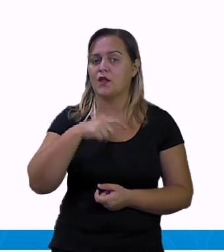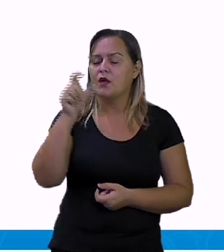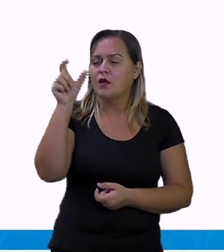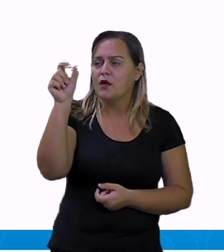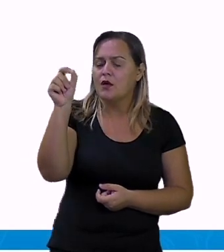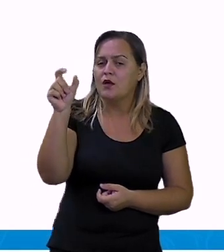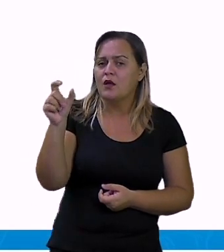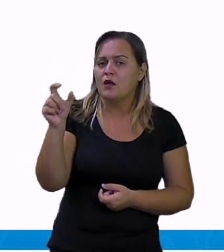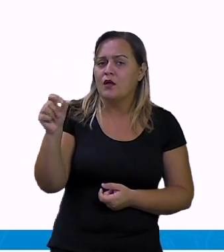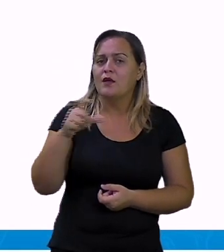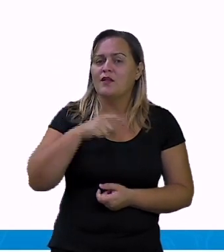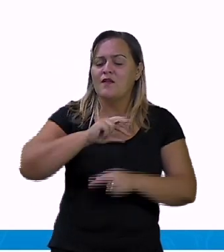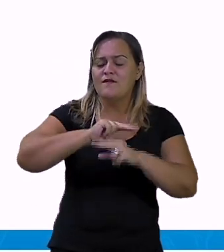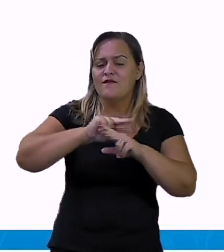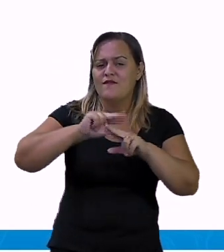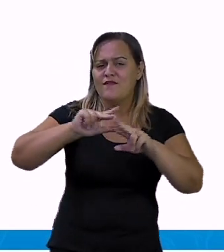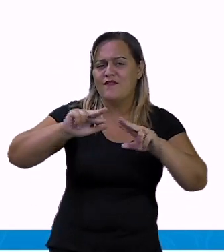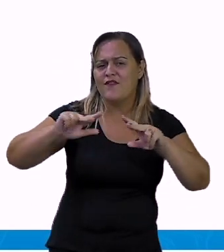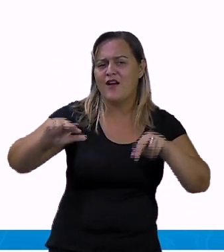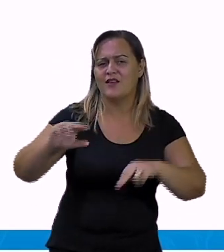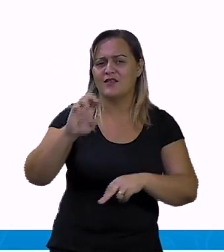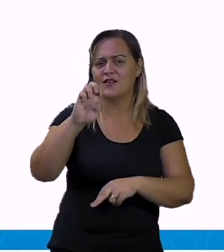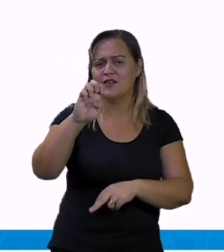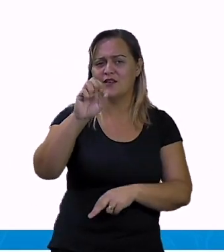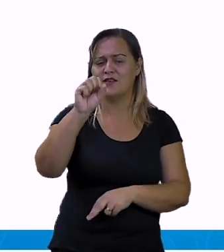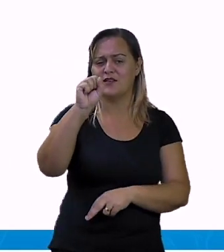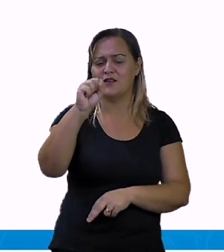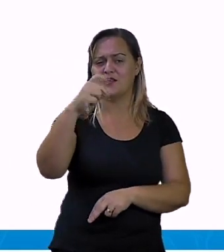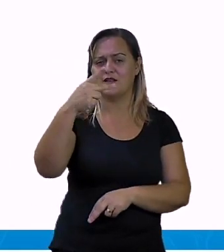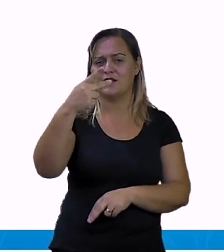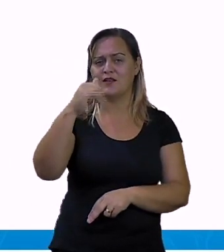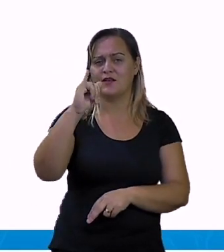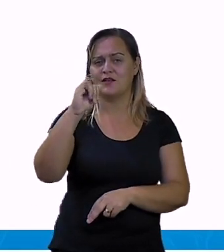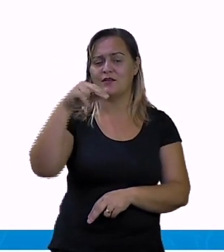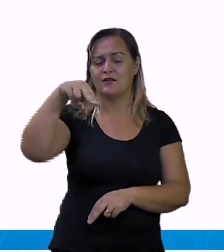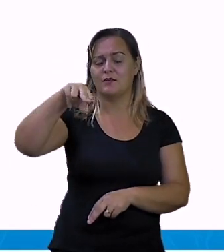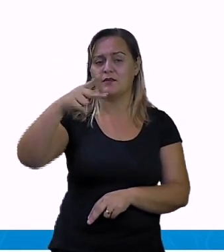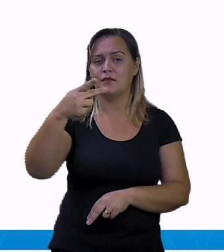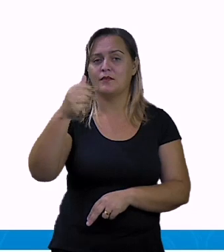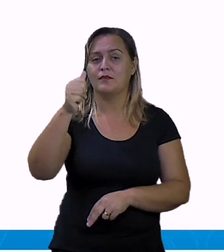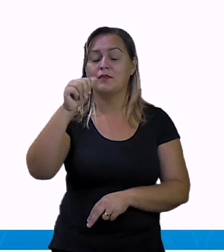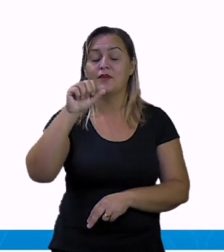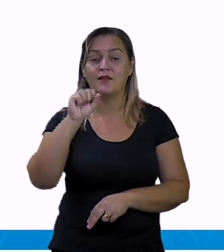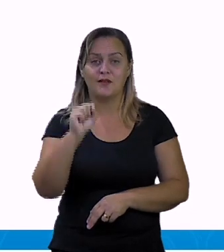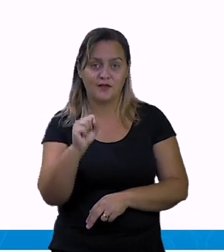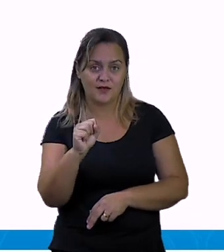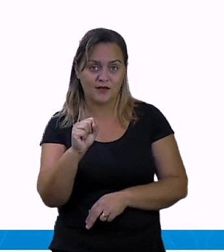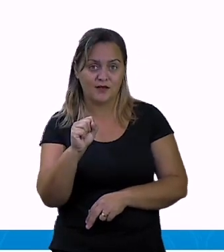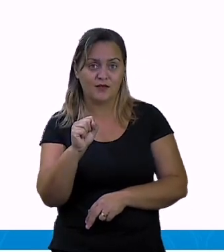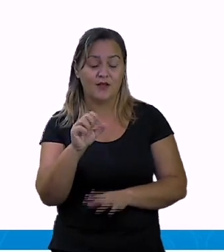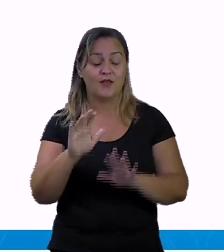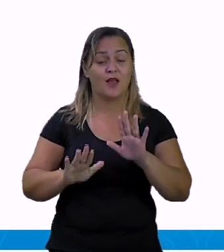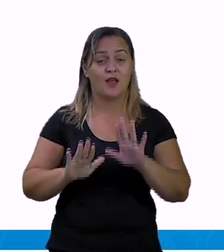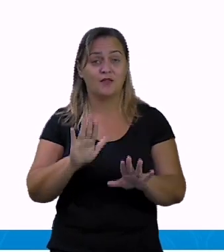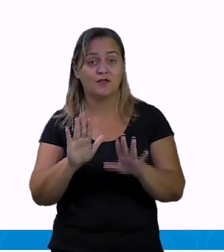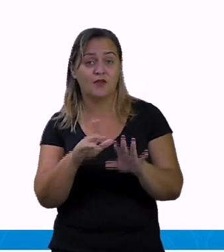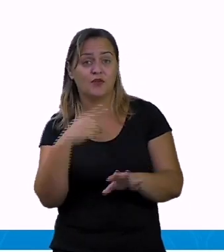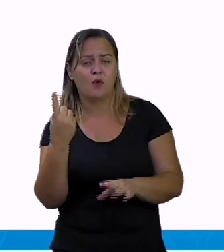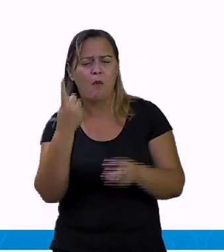empresa elas essas espinhas que a gente tem medo né até mesmo muitas vezes de comer